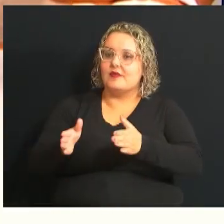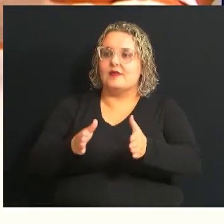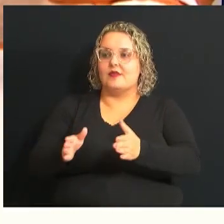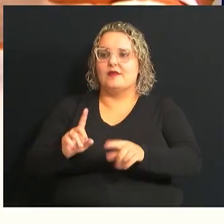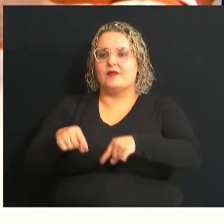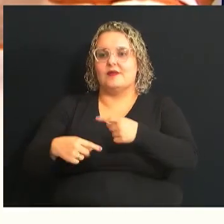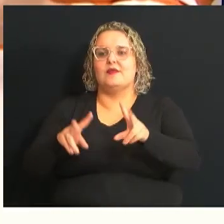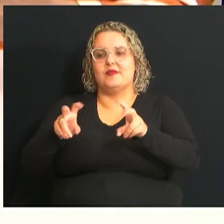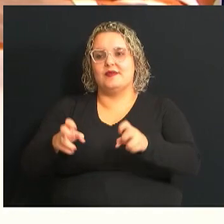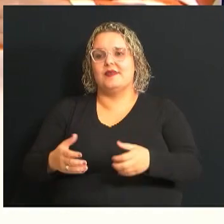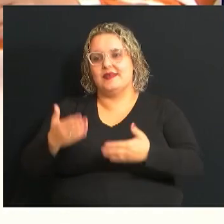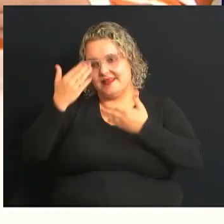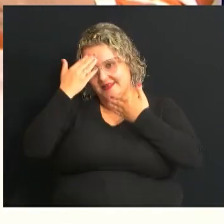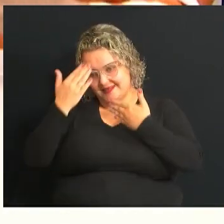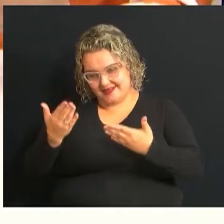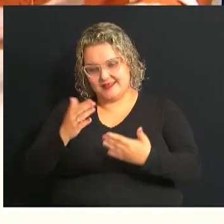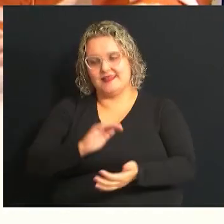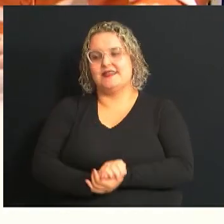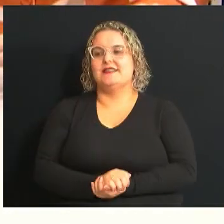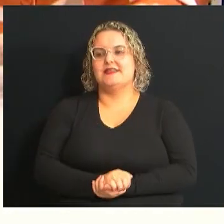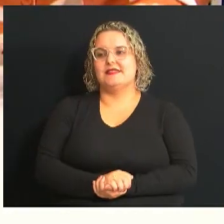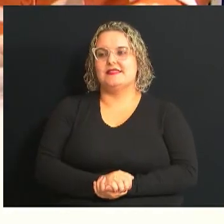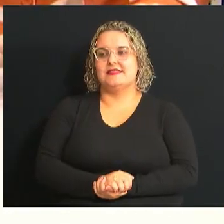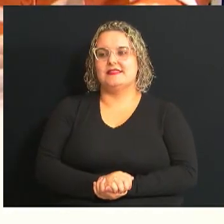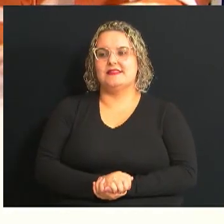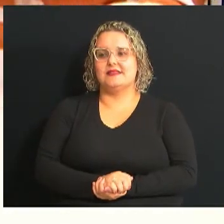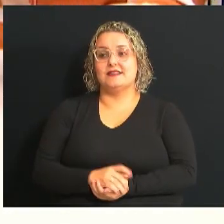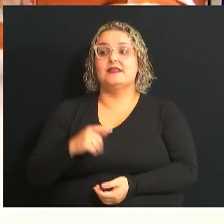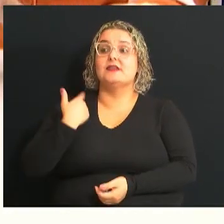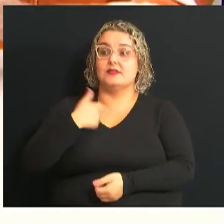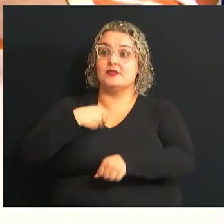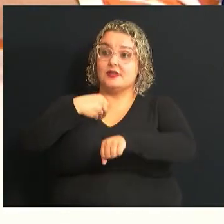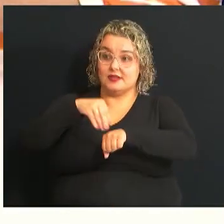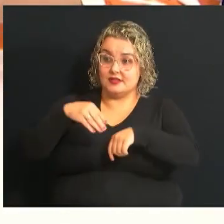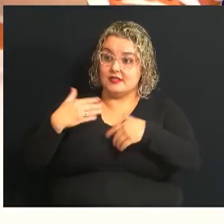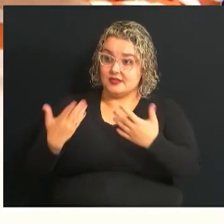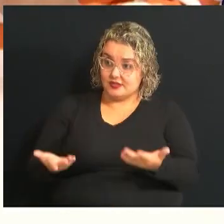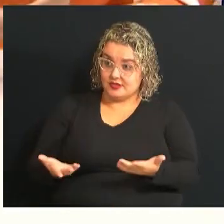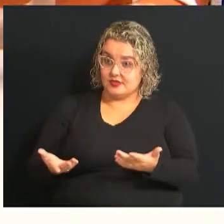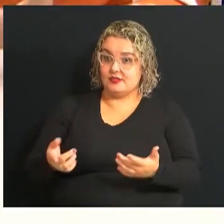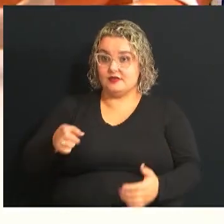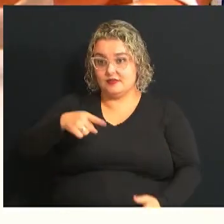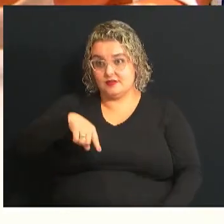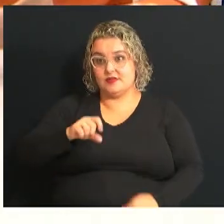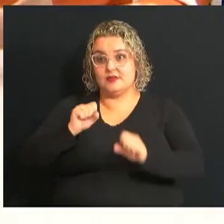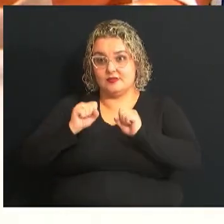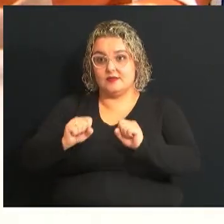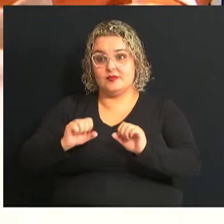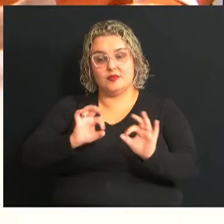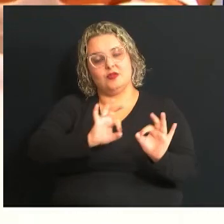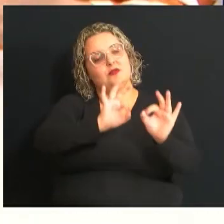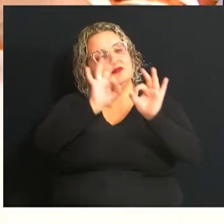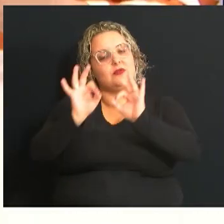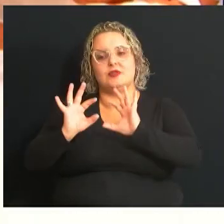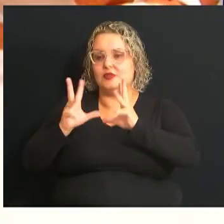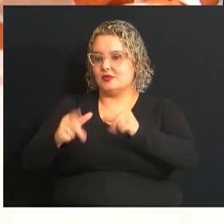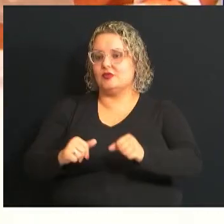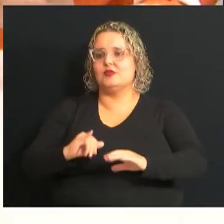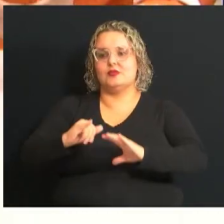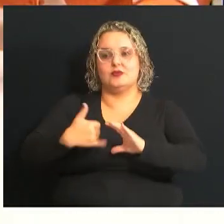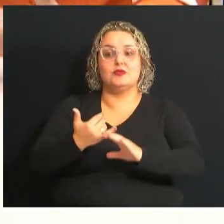outro assunto. Eu que agradeço. A gente deu as dicas aí, vocês podem rever o programa no YouTube depois